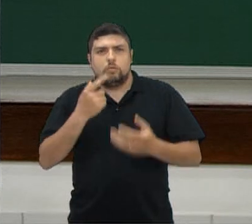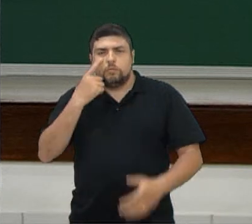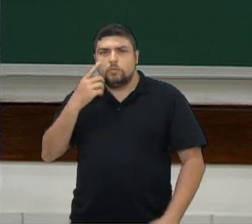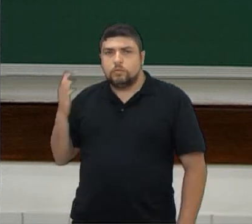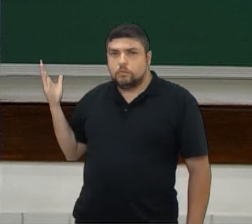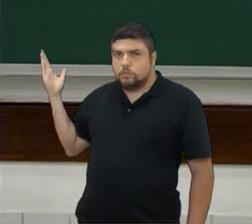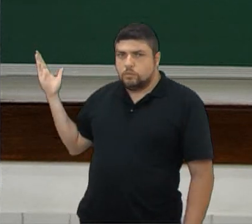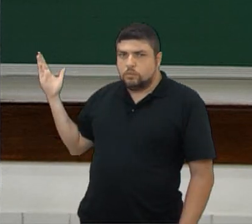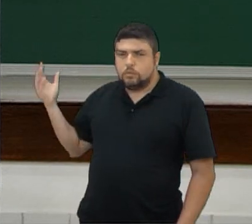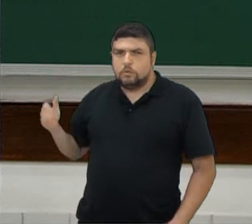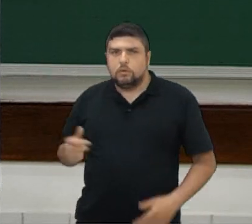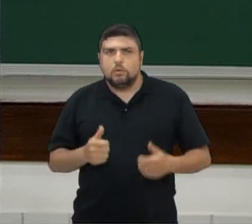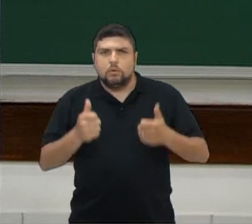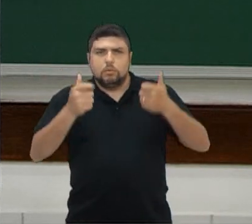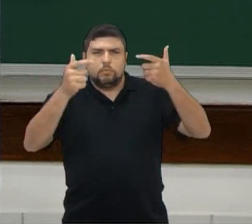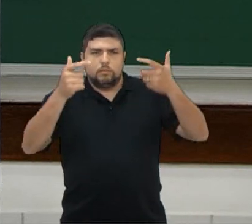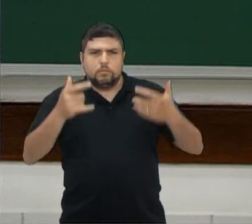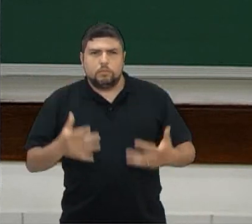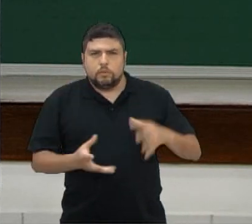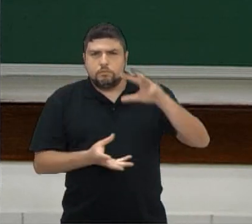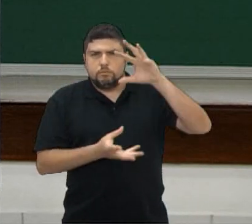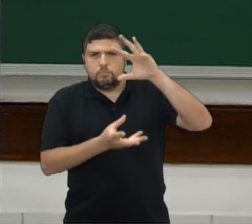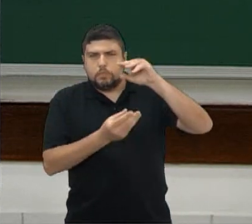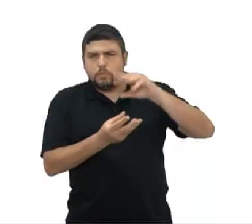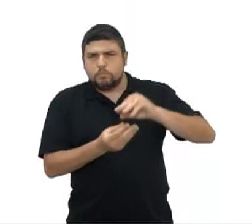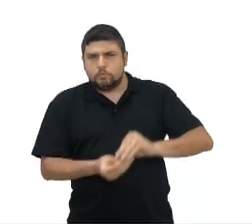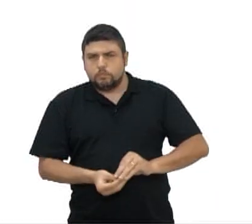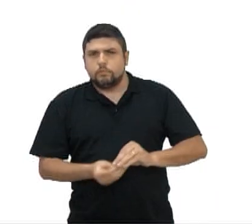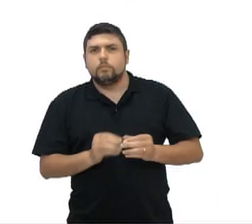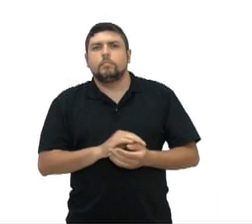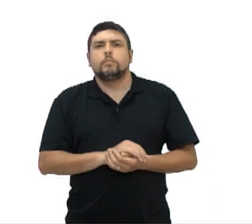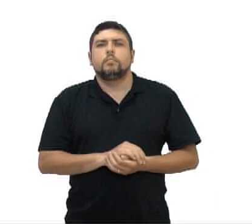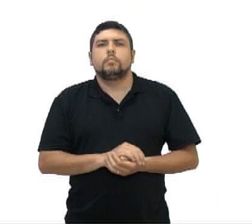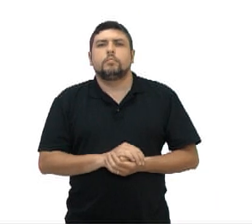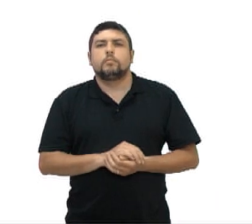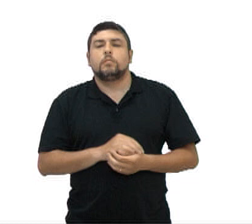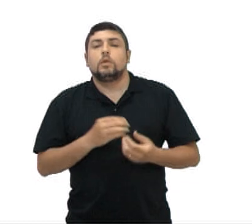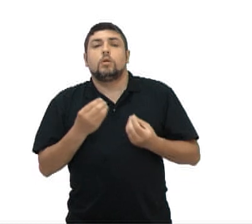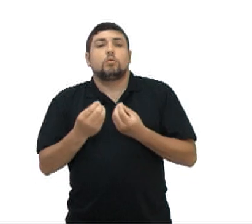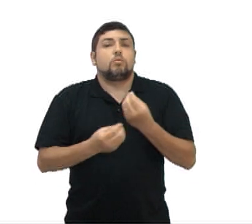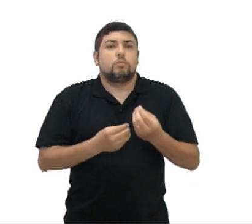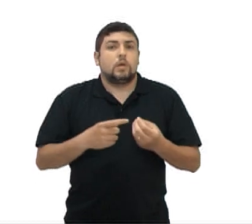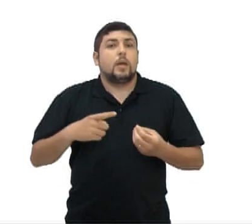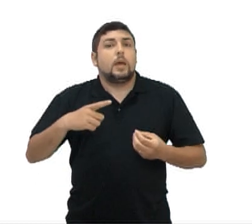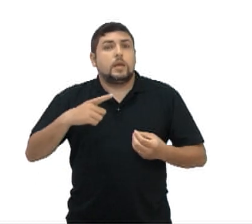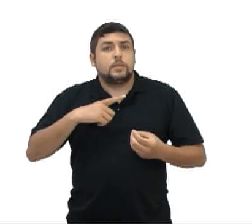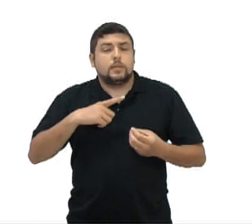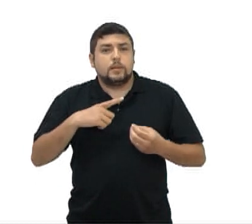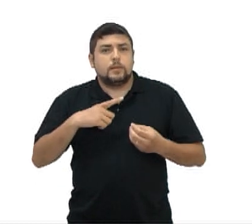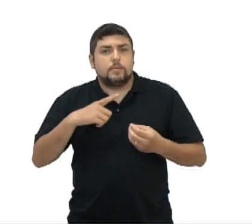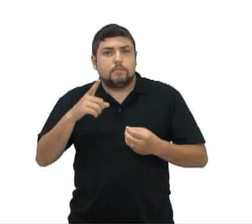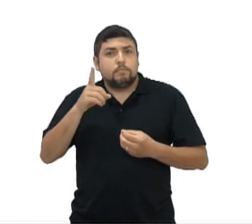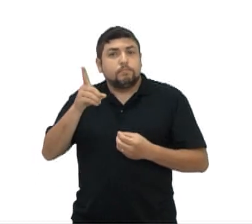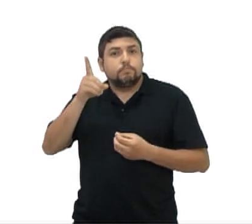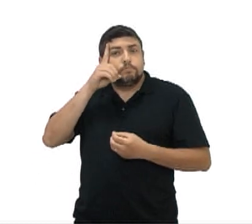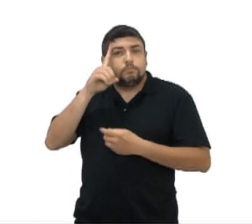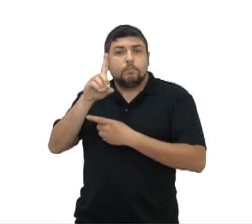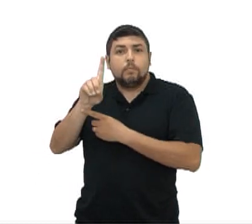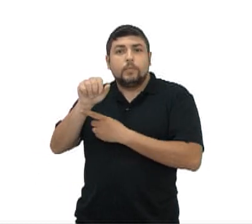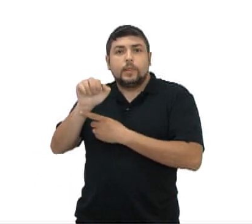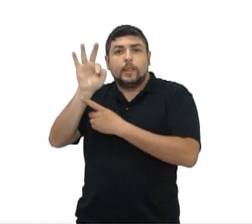na explicação das características. Então, vejam bem, o relato pessoal normalmente é datado. Então, vem a data em que os